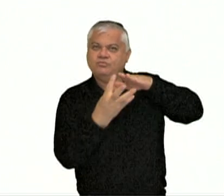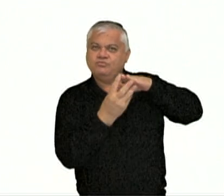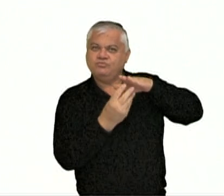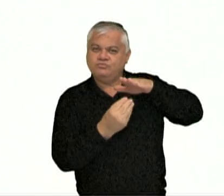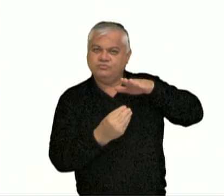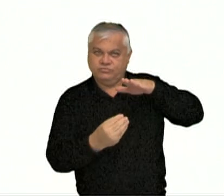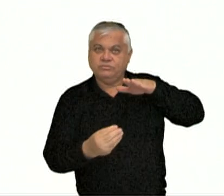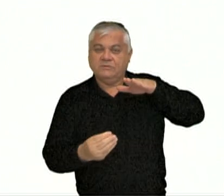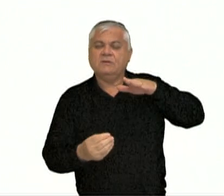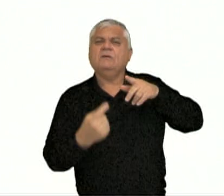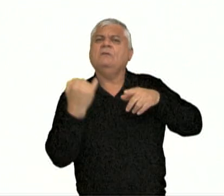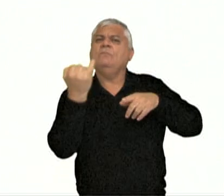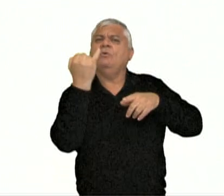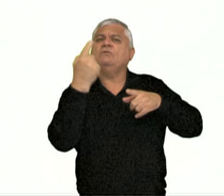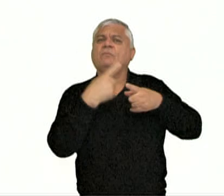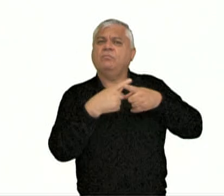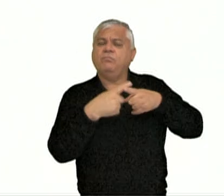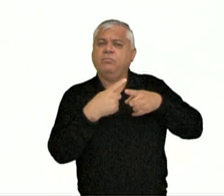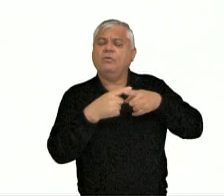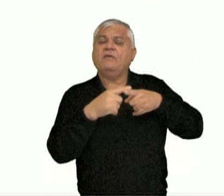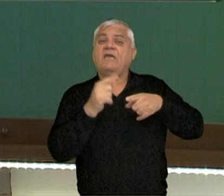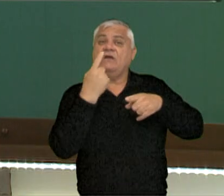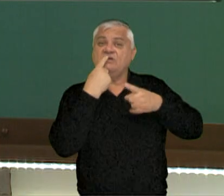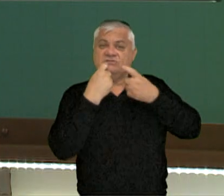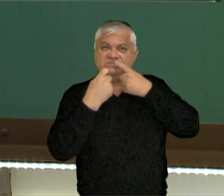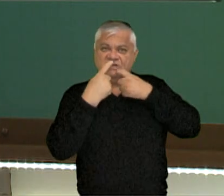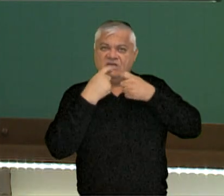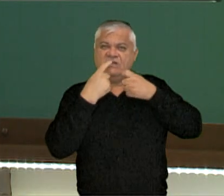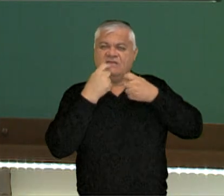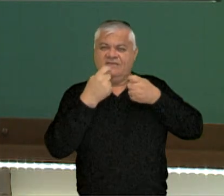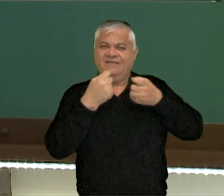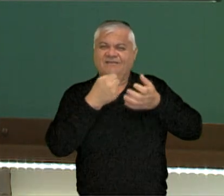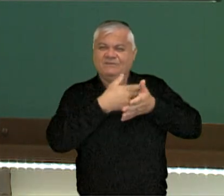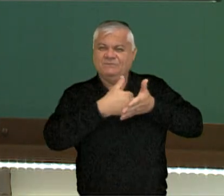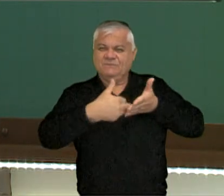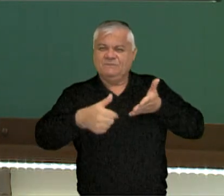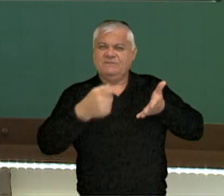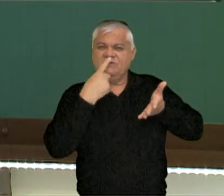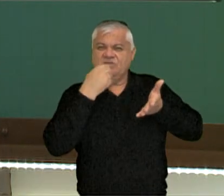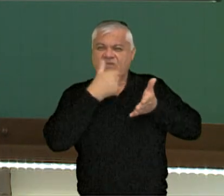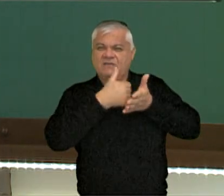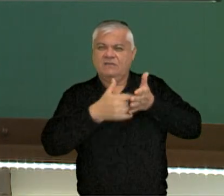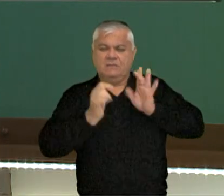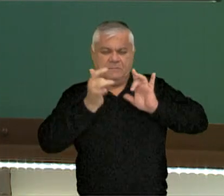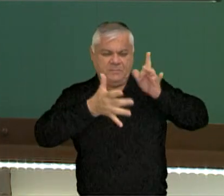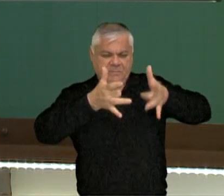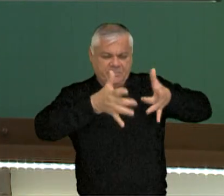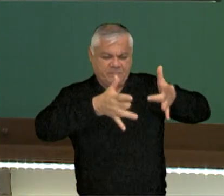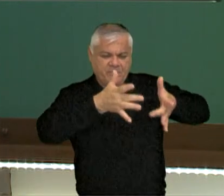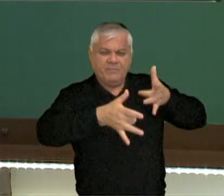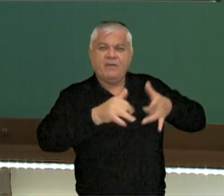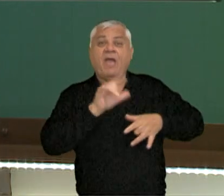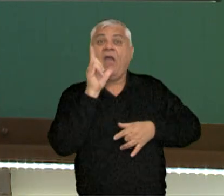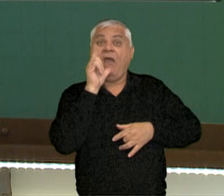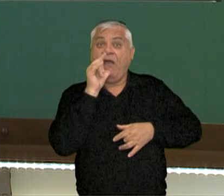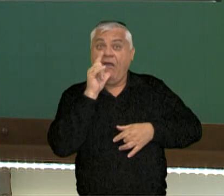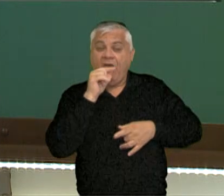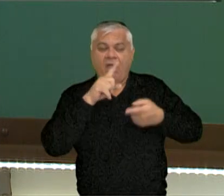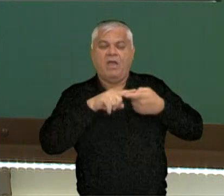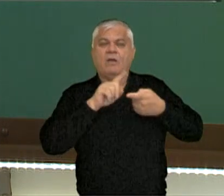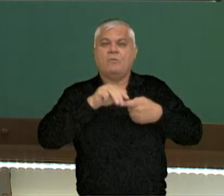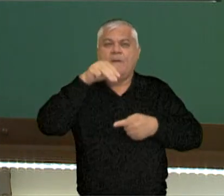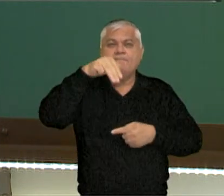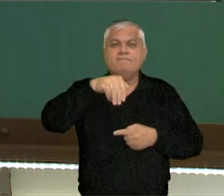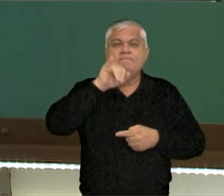dessa etapa? É retirar do sangue substâncias que estão em excesso, como a água e os